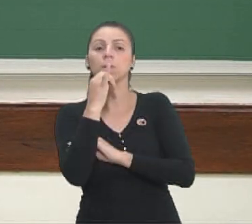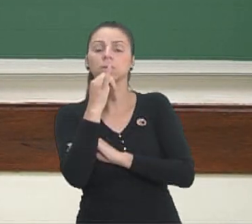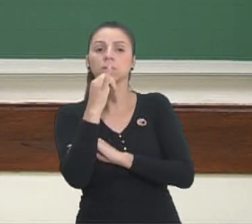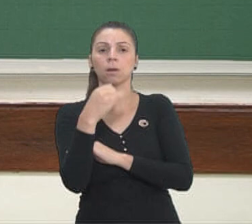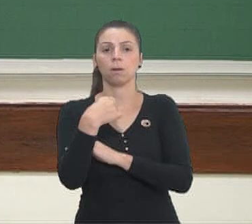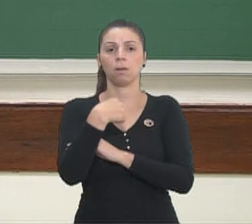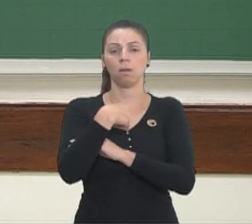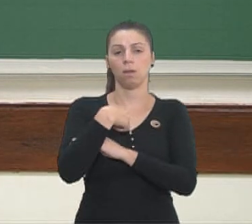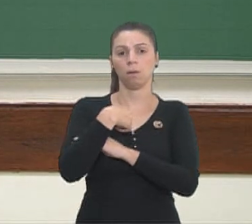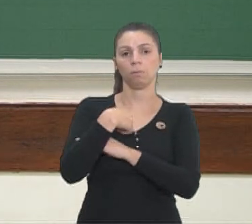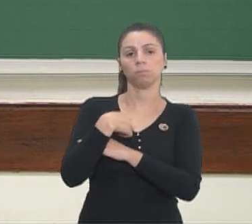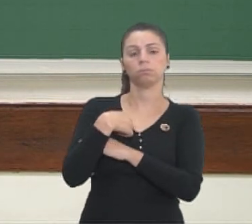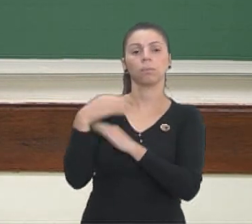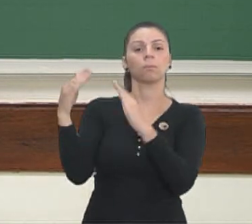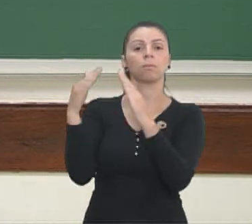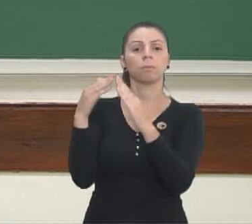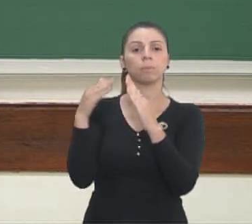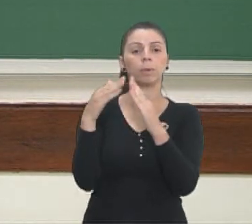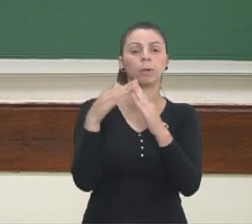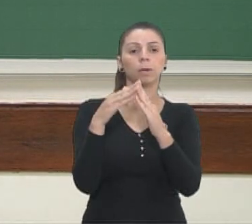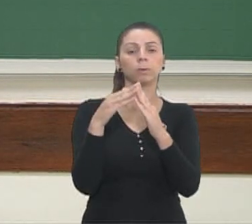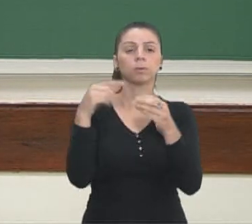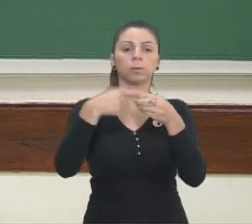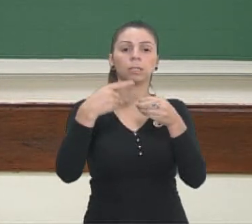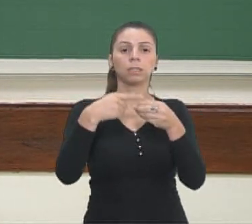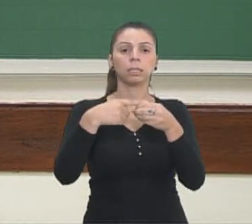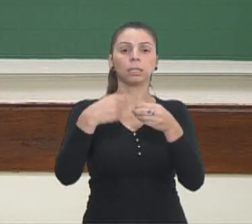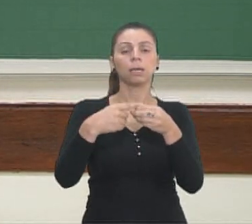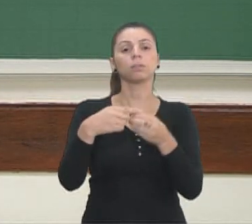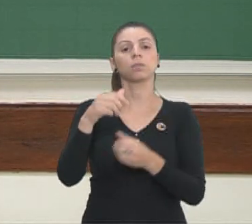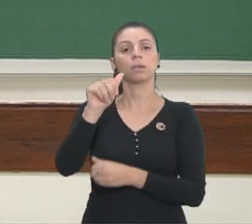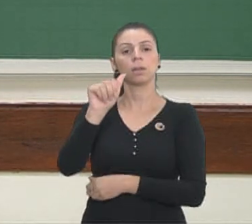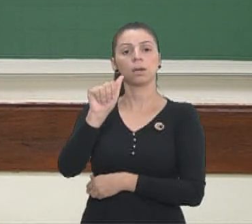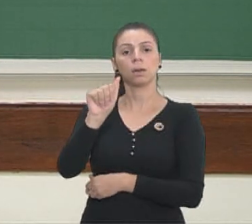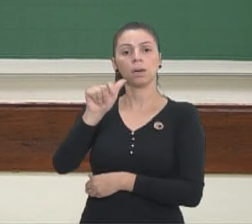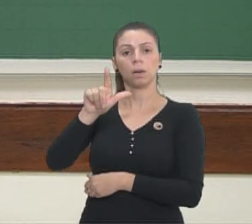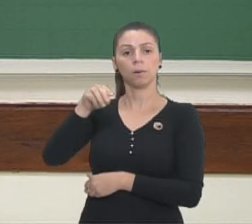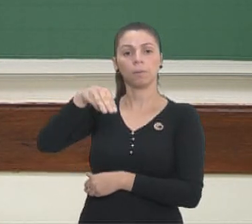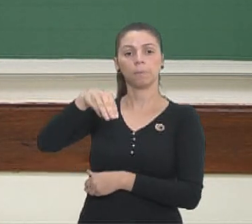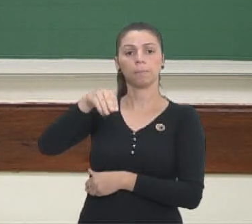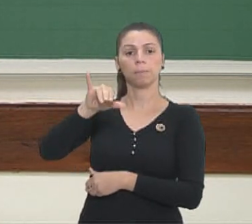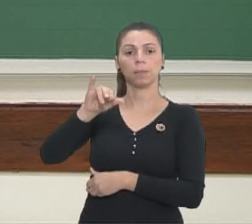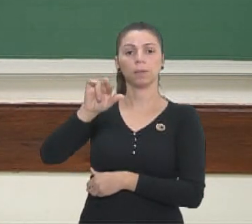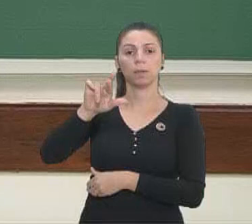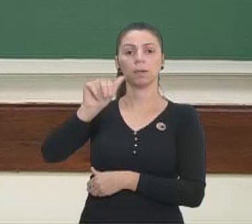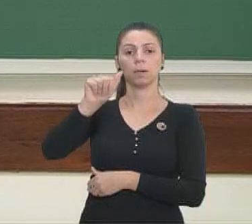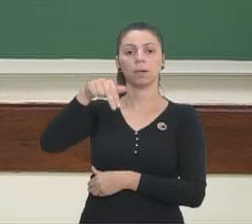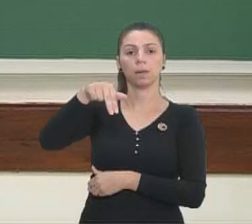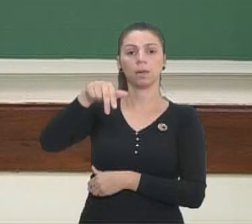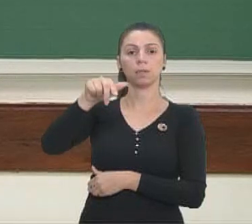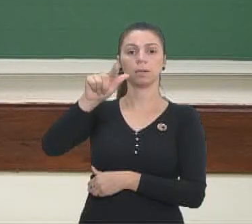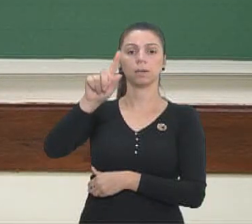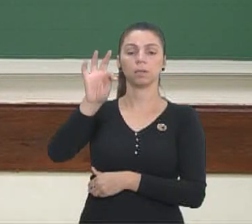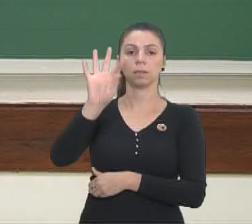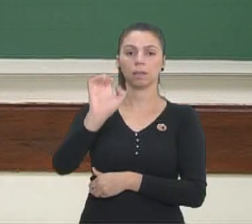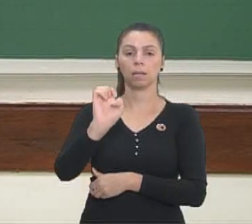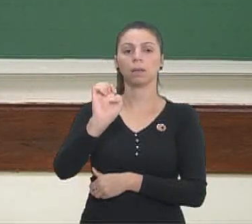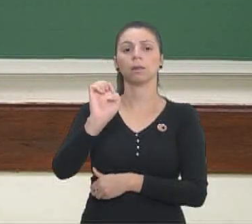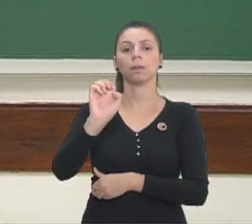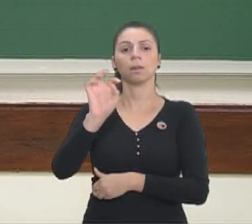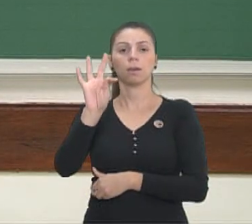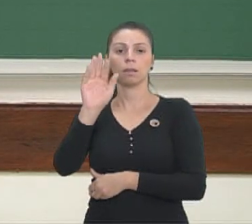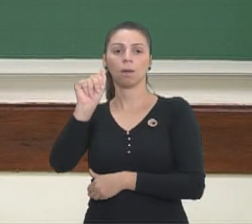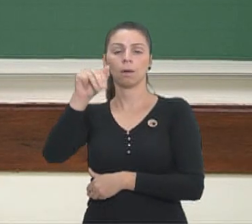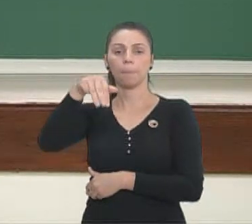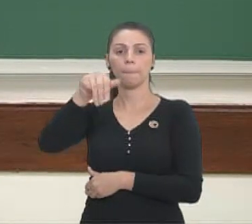Tamandaré, mas eu trabalho em Curitiba. Então, eu acordo, saio de Almirante Tamandaré, vou